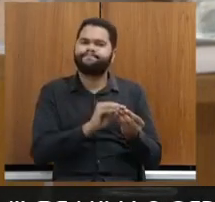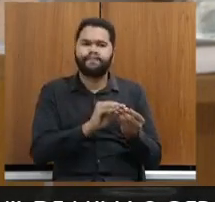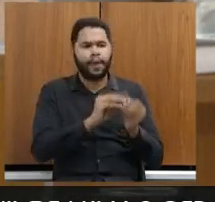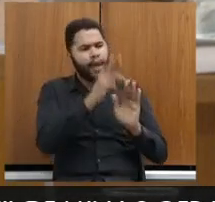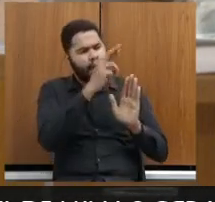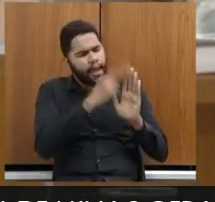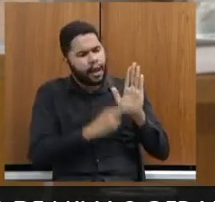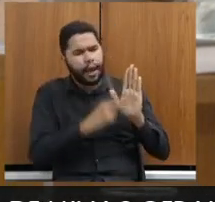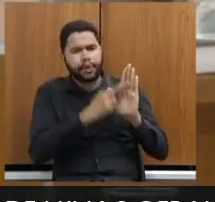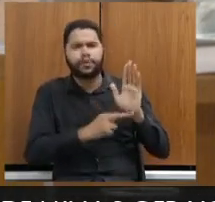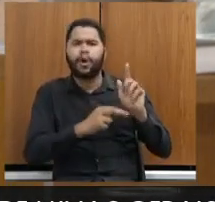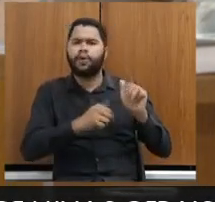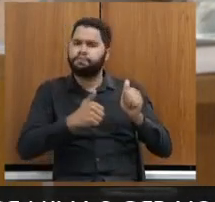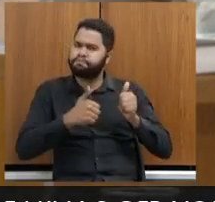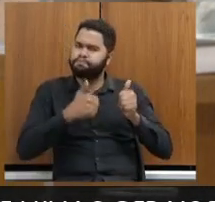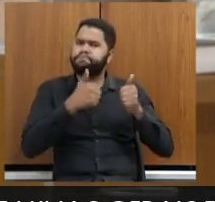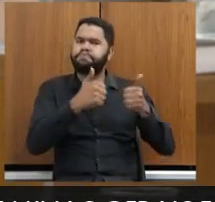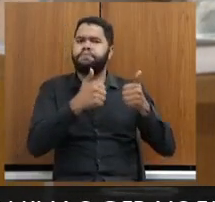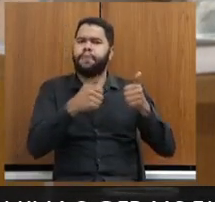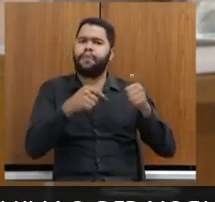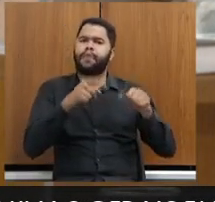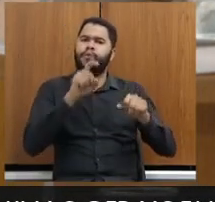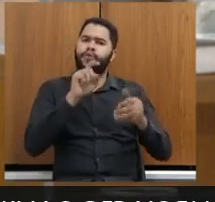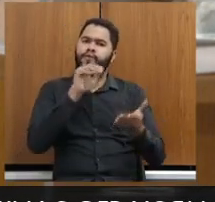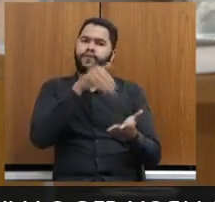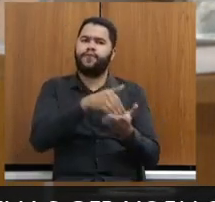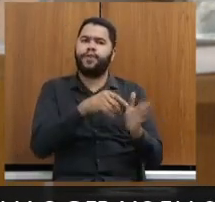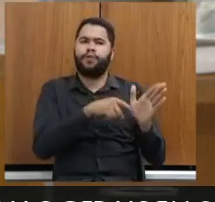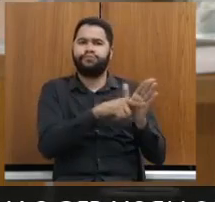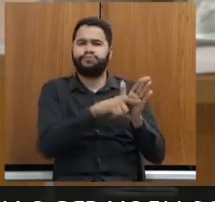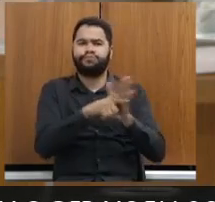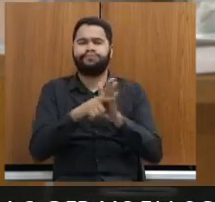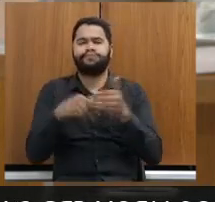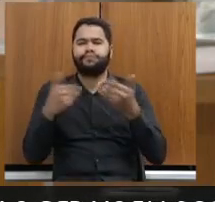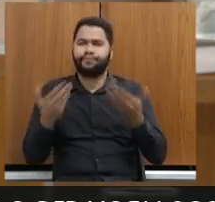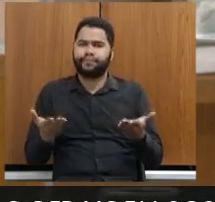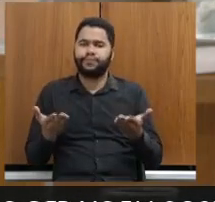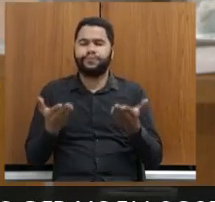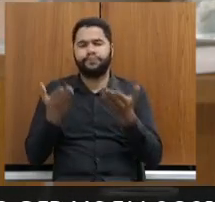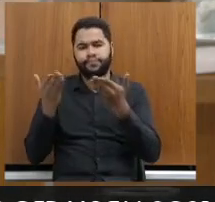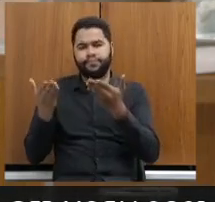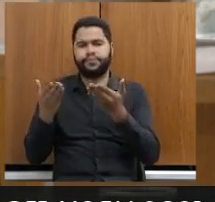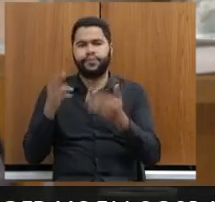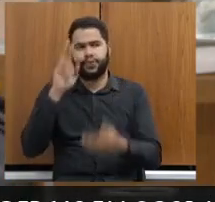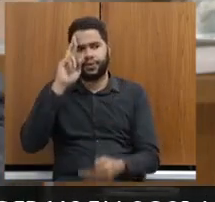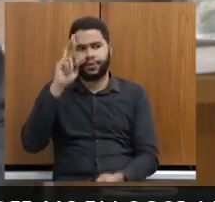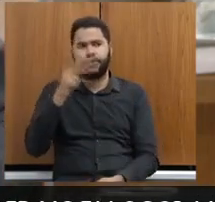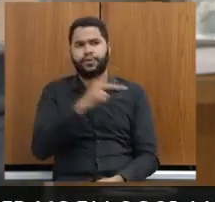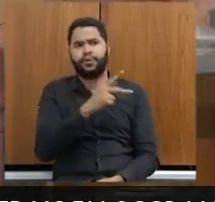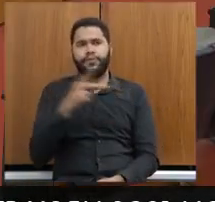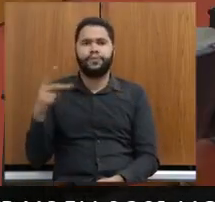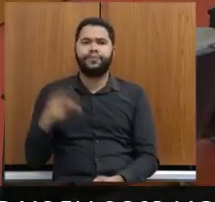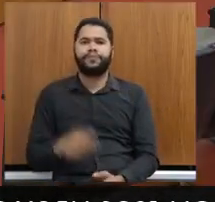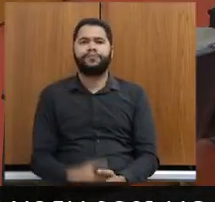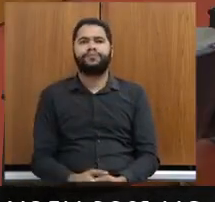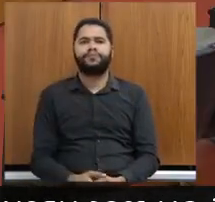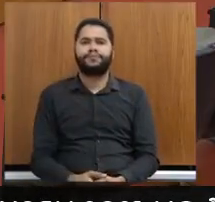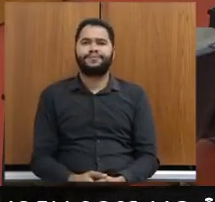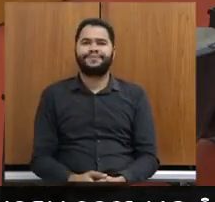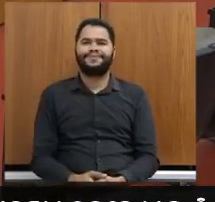relatórios positivos no final das investigações é isso que eu devo o palavra o senhor presidente Doutor Joaquim